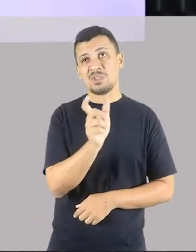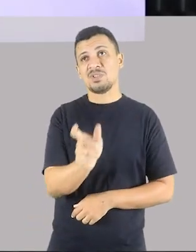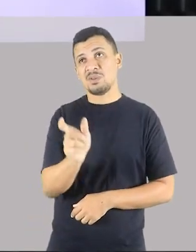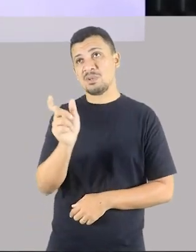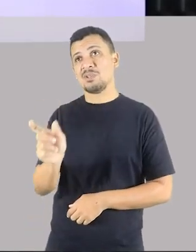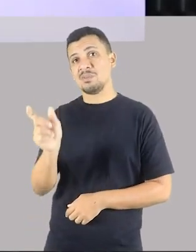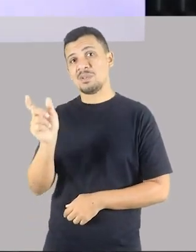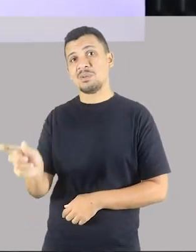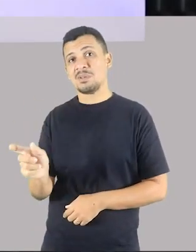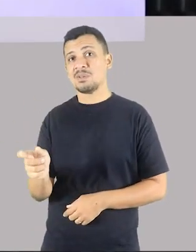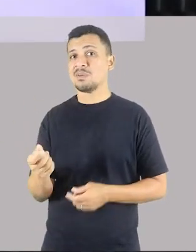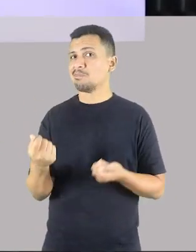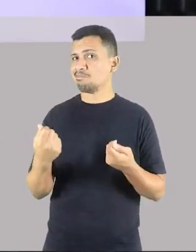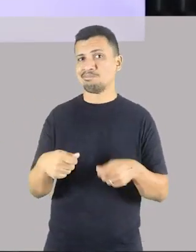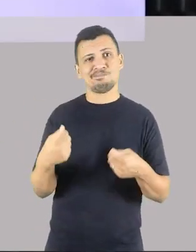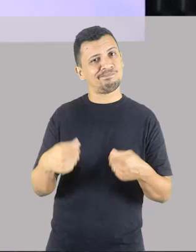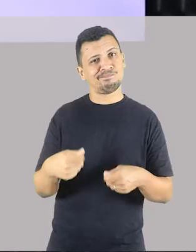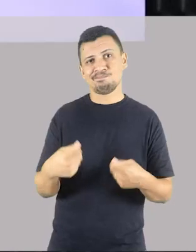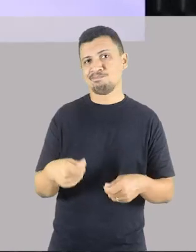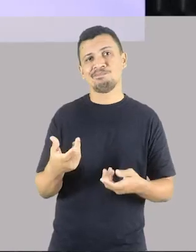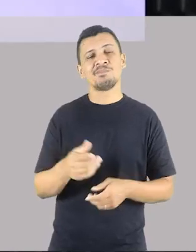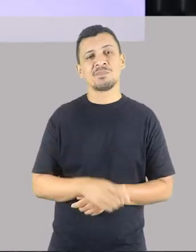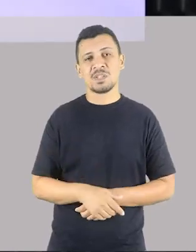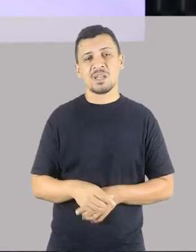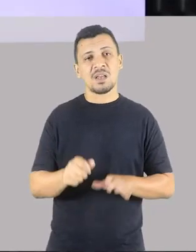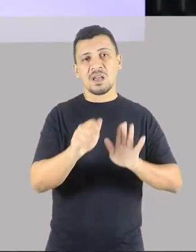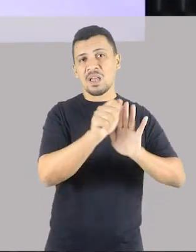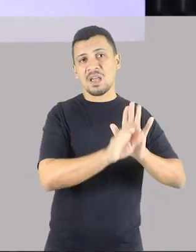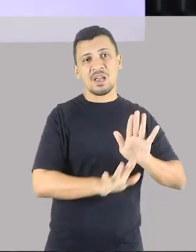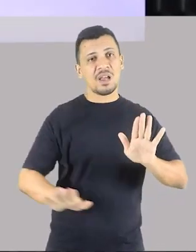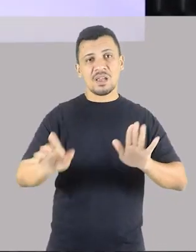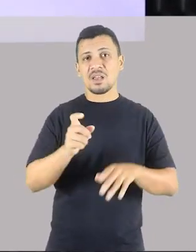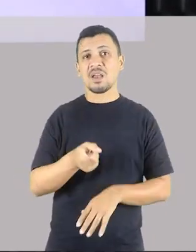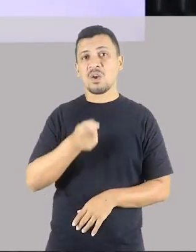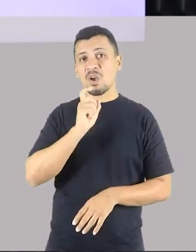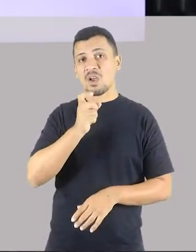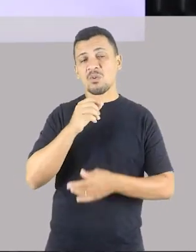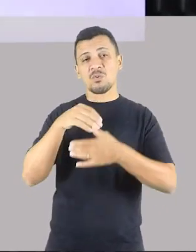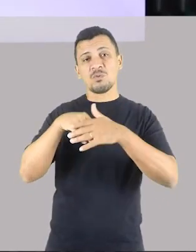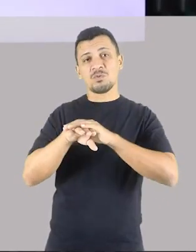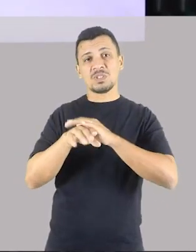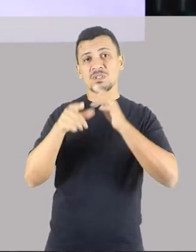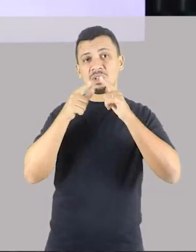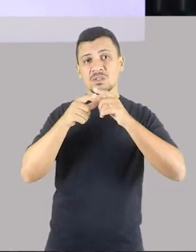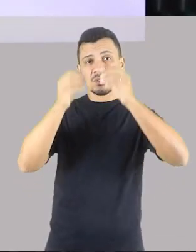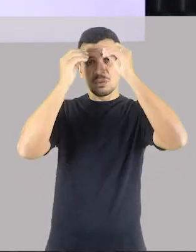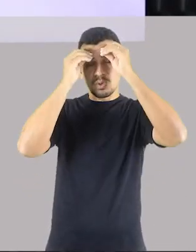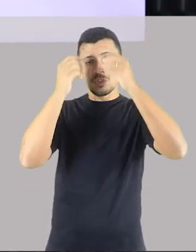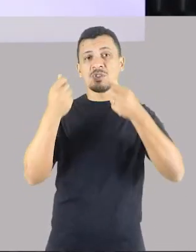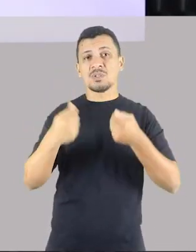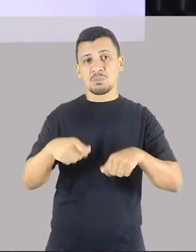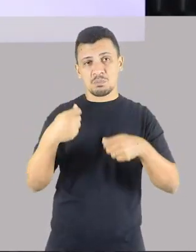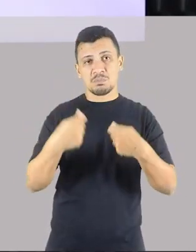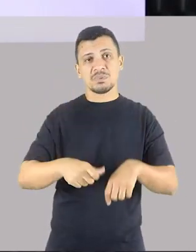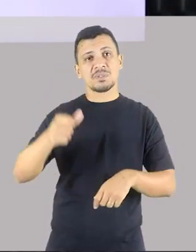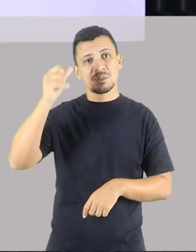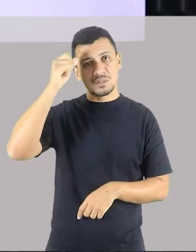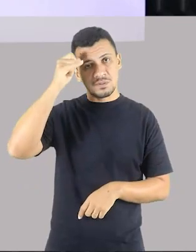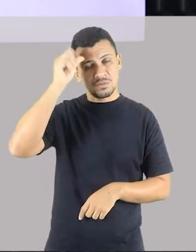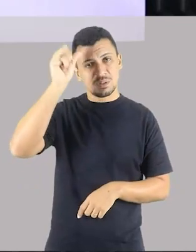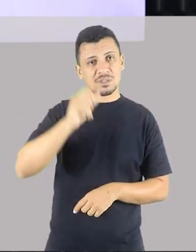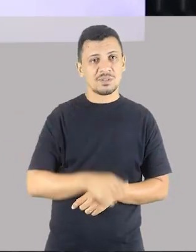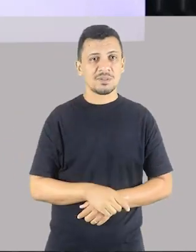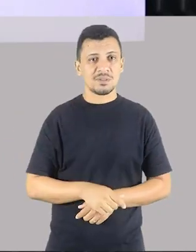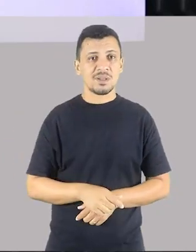desnecessária, que não é uma figura de linguagem, lembre-se, é um vício de linguagem, obviamente deve ser evitado, né? É o ganhar